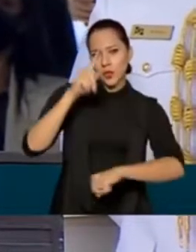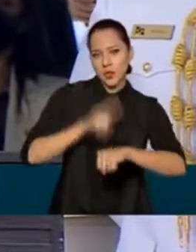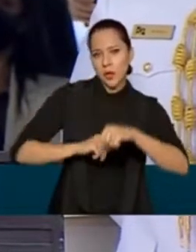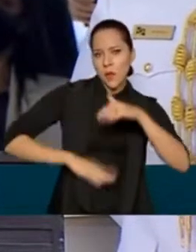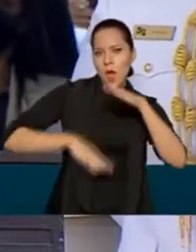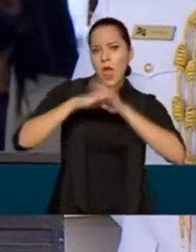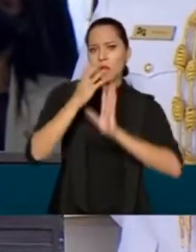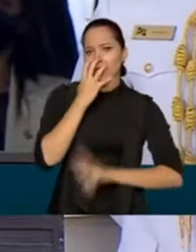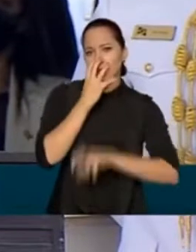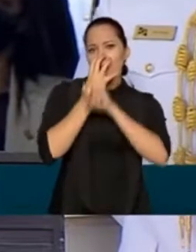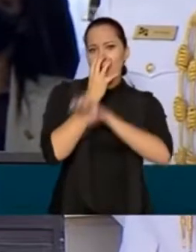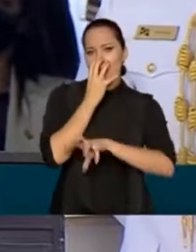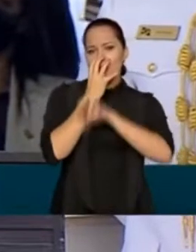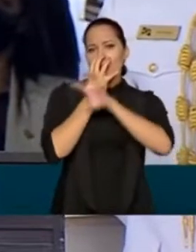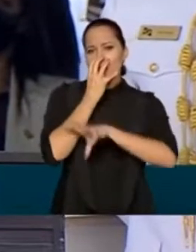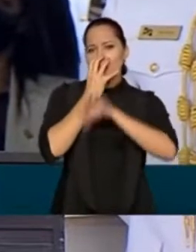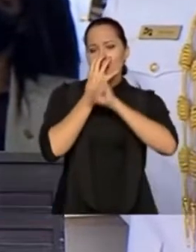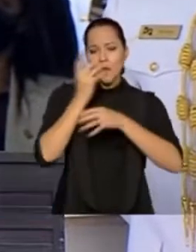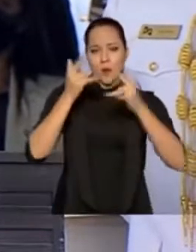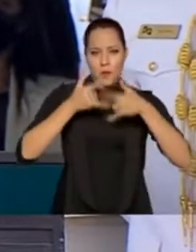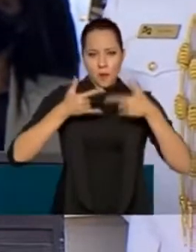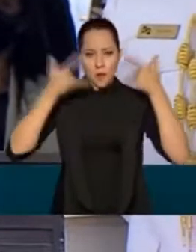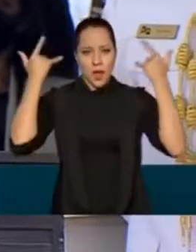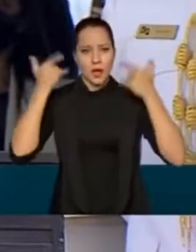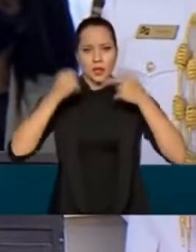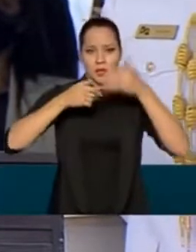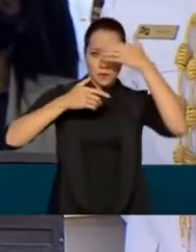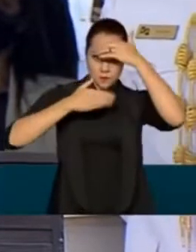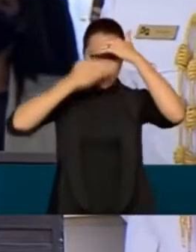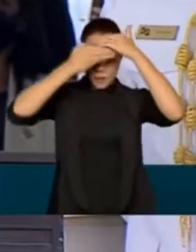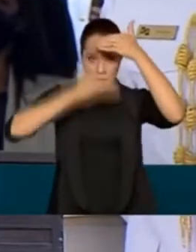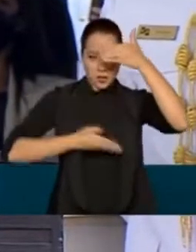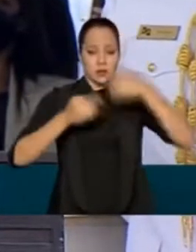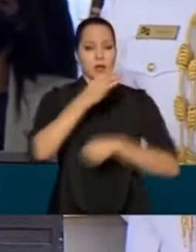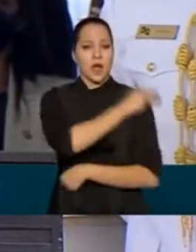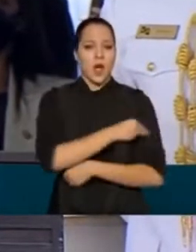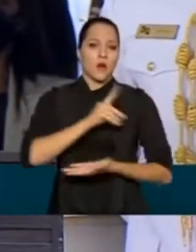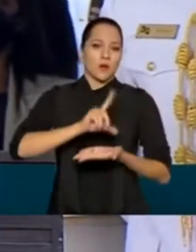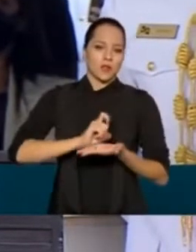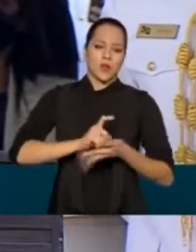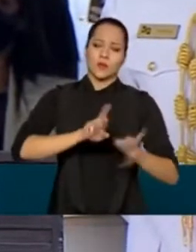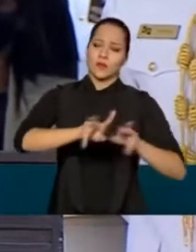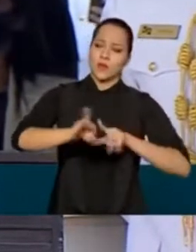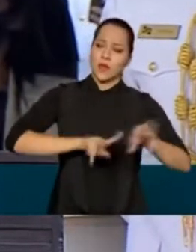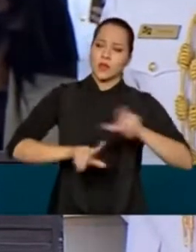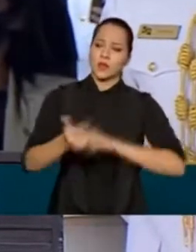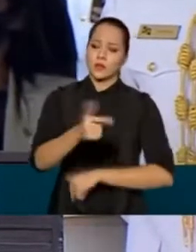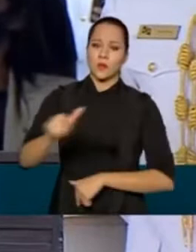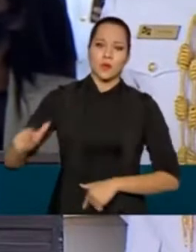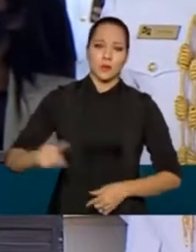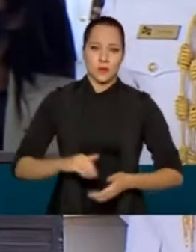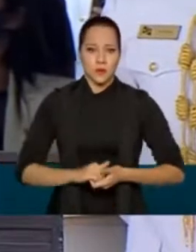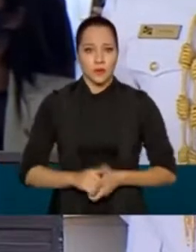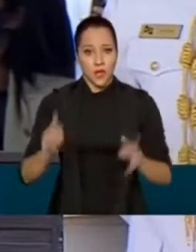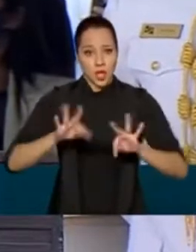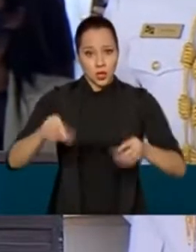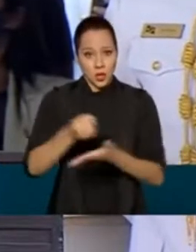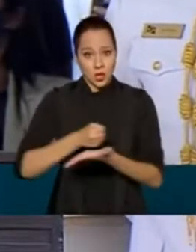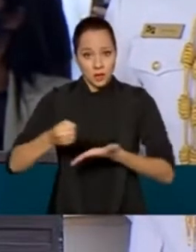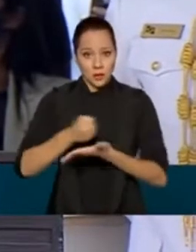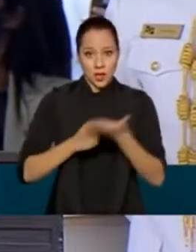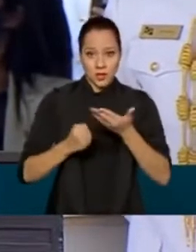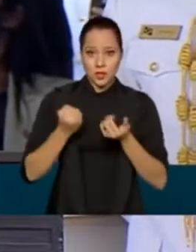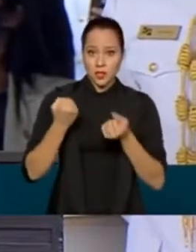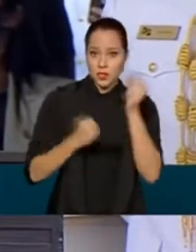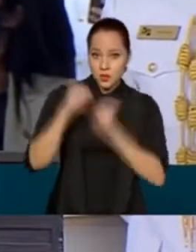recorde respiradores, máscaras, face shields, álcool gel, dentre outros. Toda a base industrial